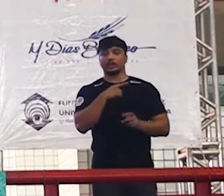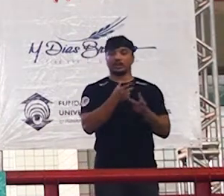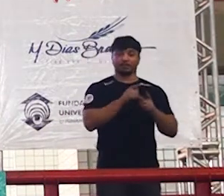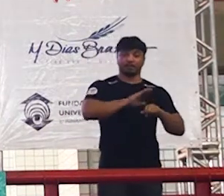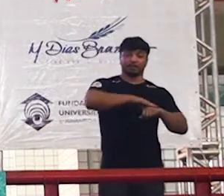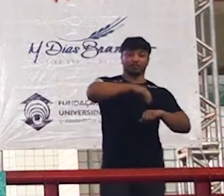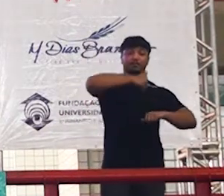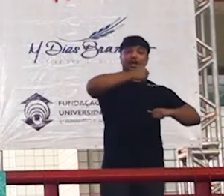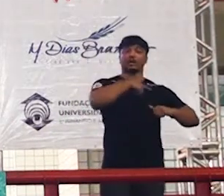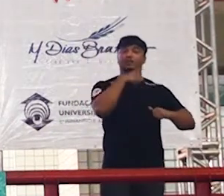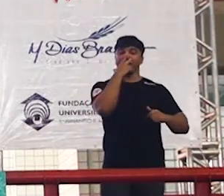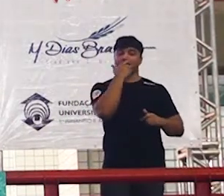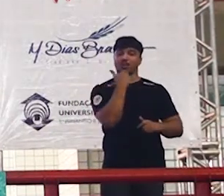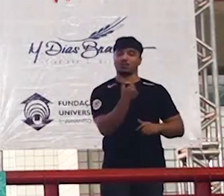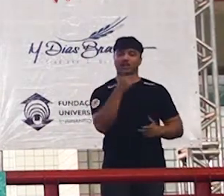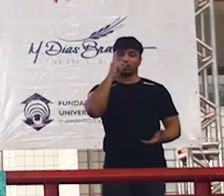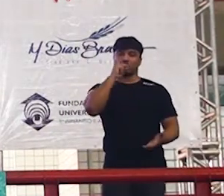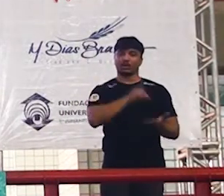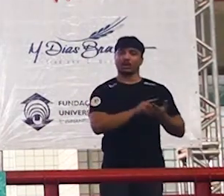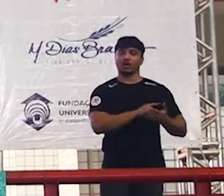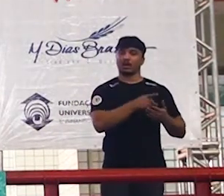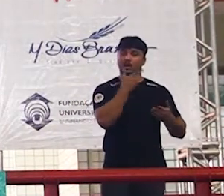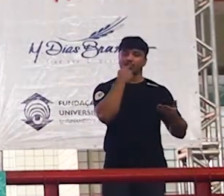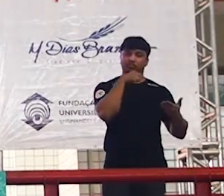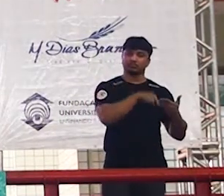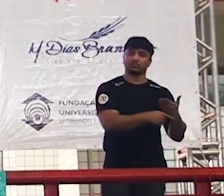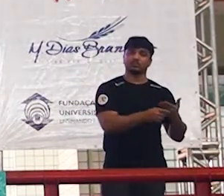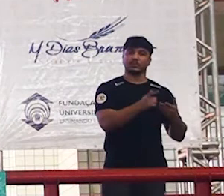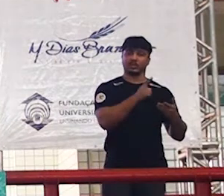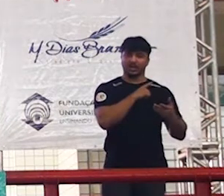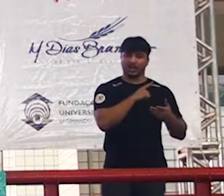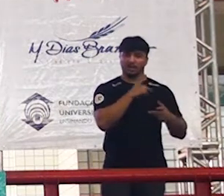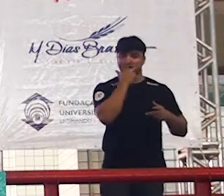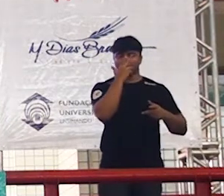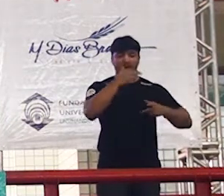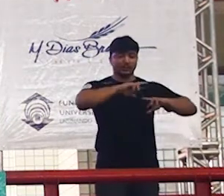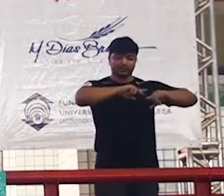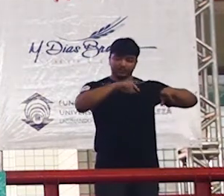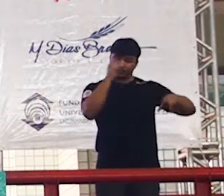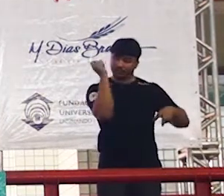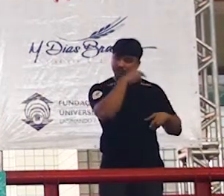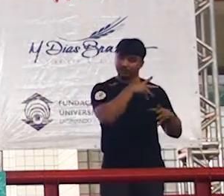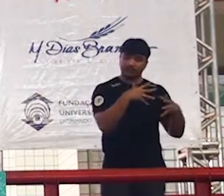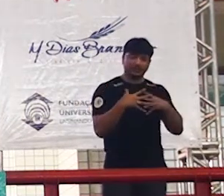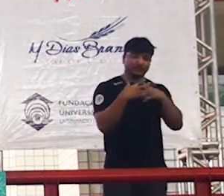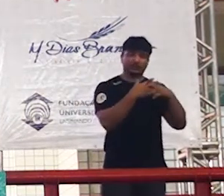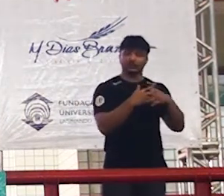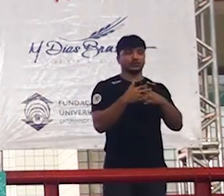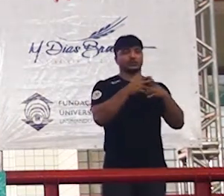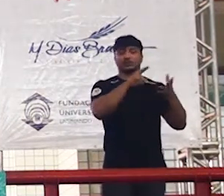mais linguagem literária eu tiver, mais complexo o texto é, mais